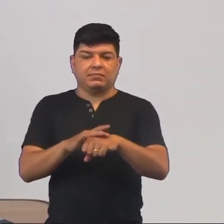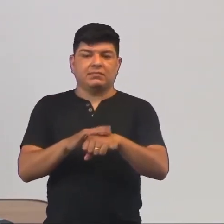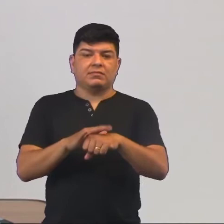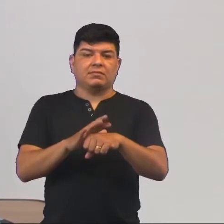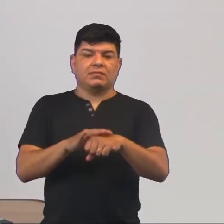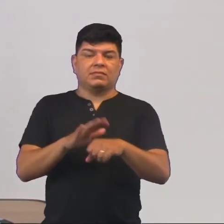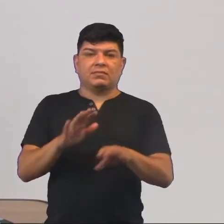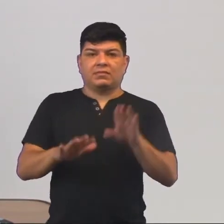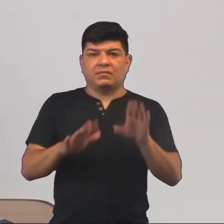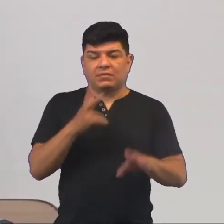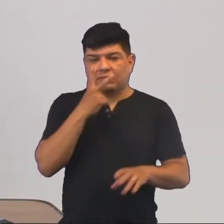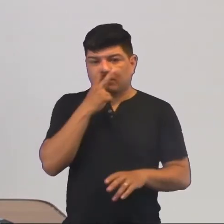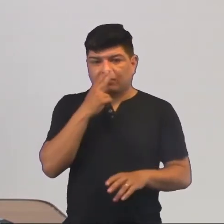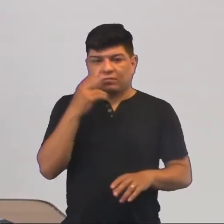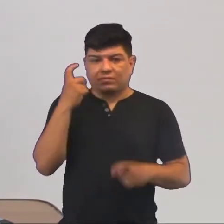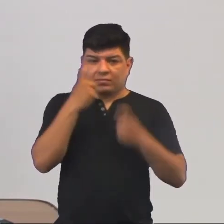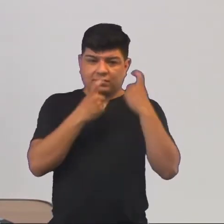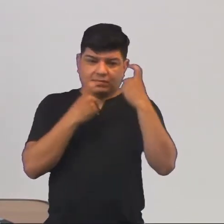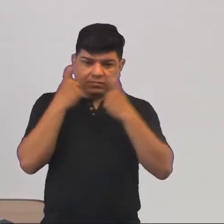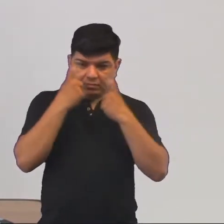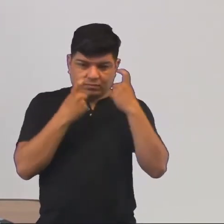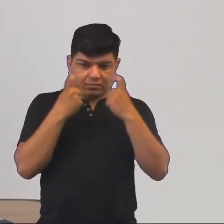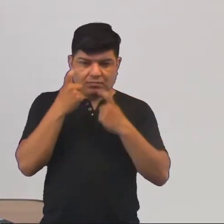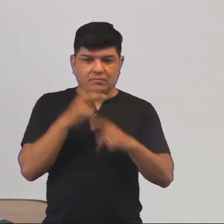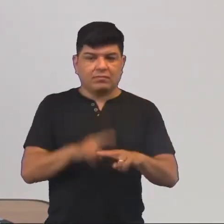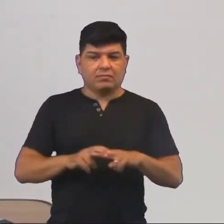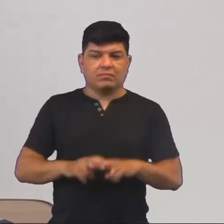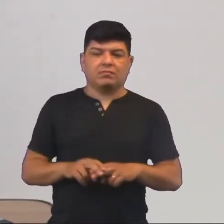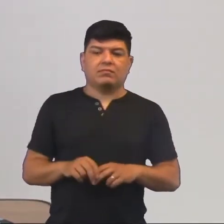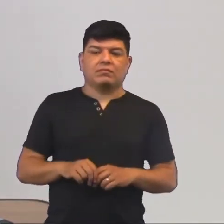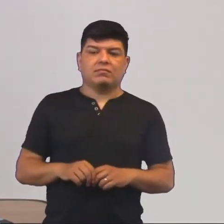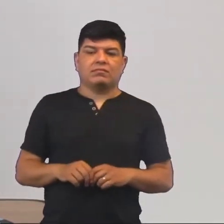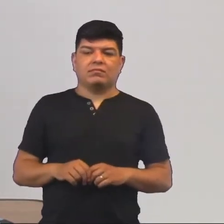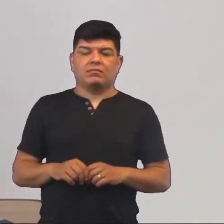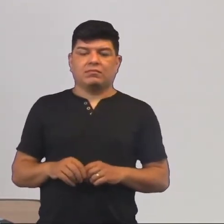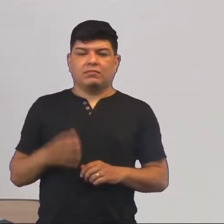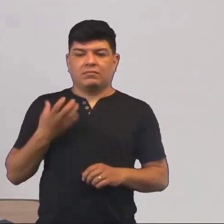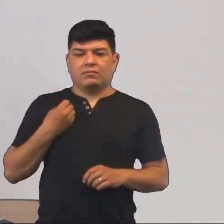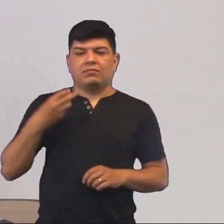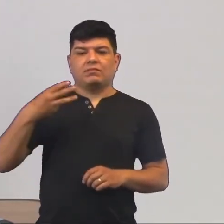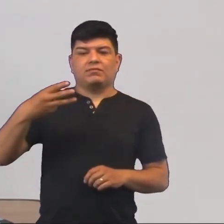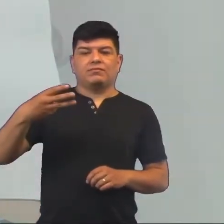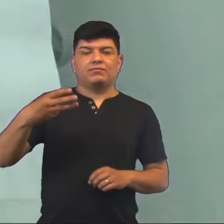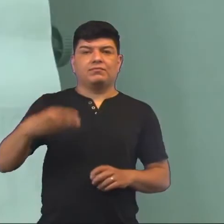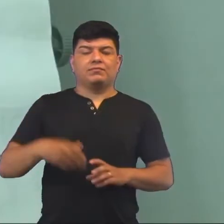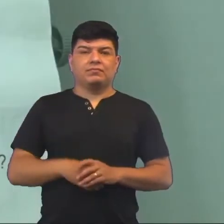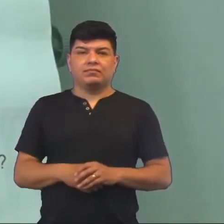que às vezes nos preocupa tanto, ok? Vamos para a questão 3.